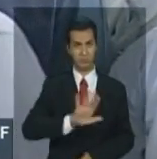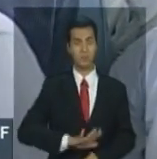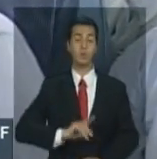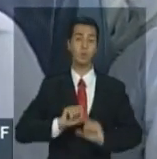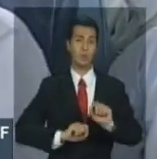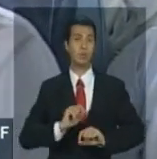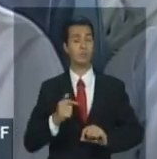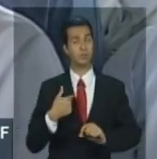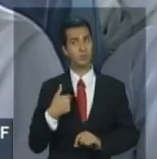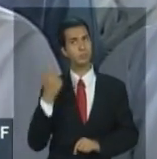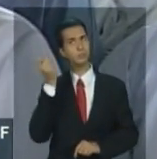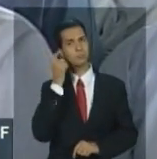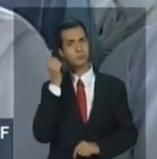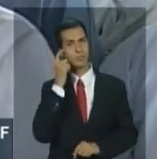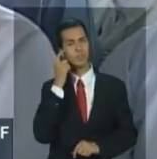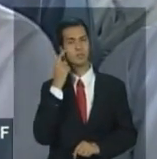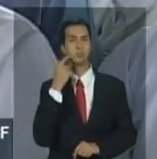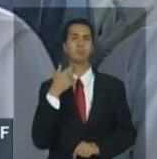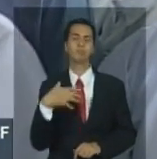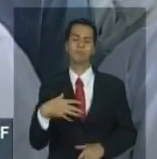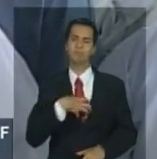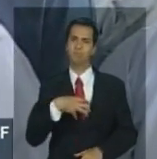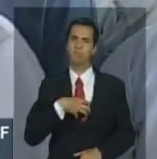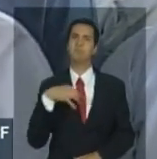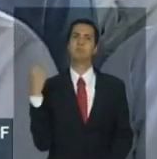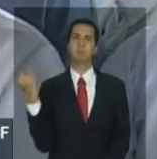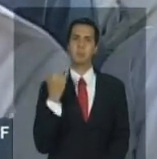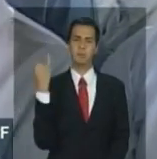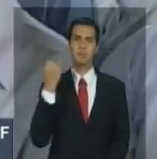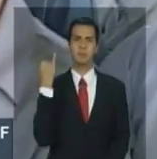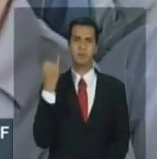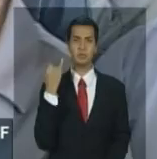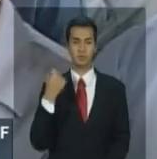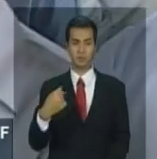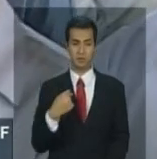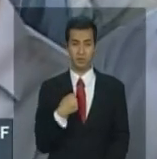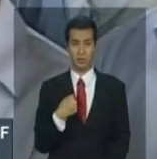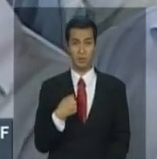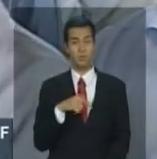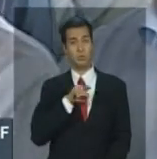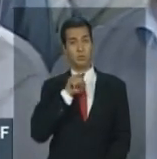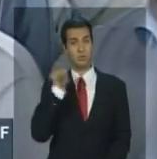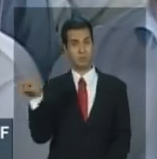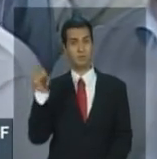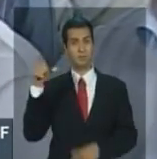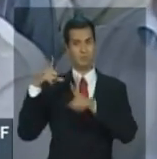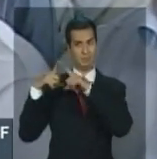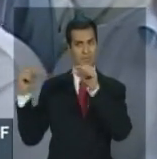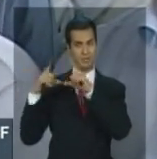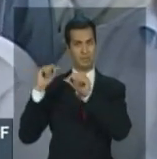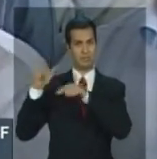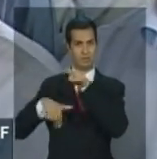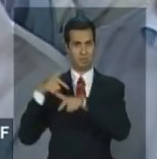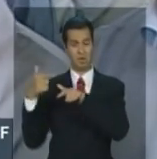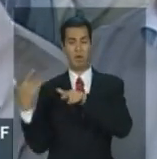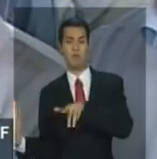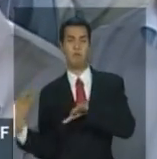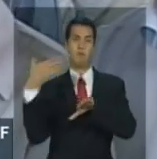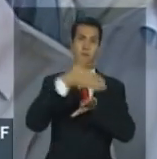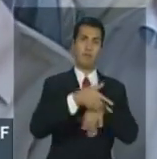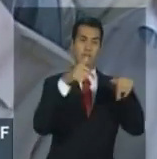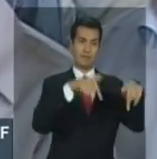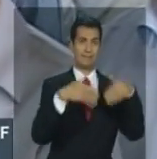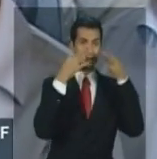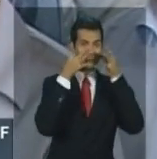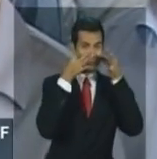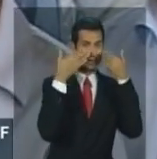mim é um dos momentos importantes. Eu saio de Brasília e venho aqui porque eu acredito que essa